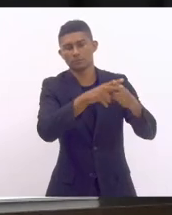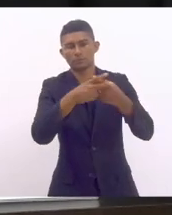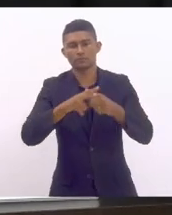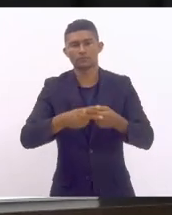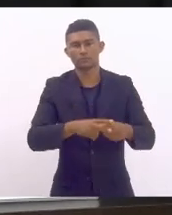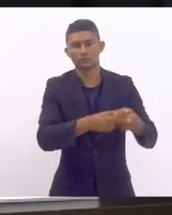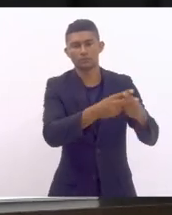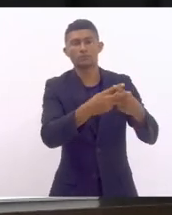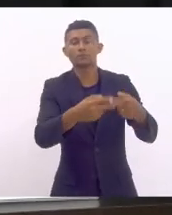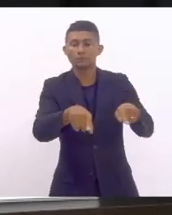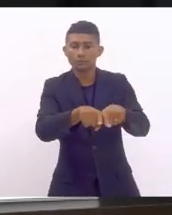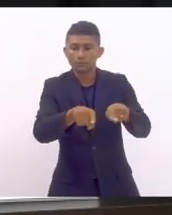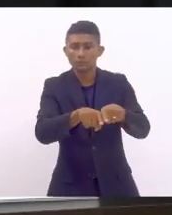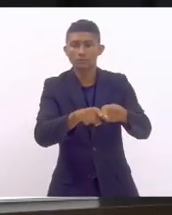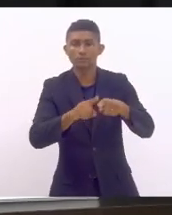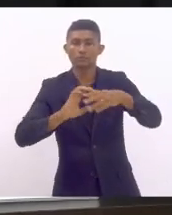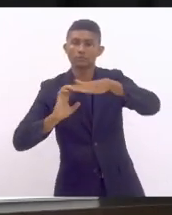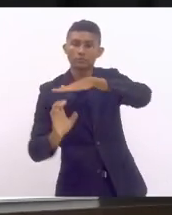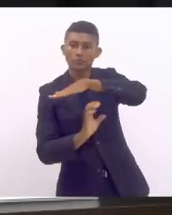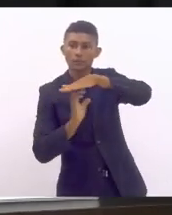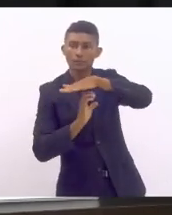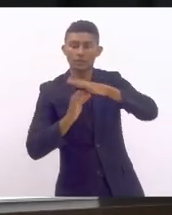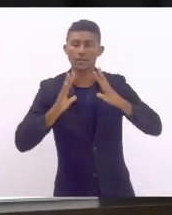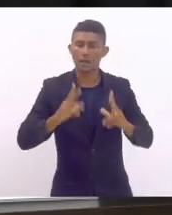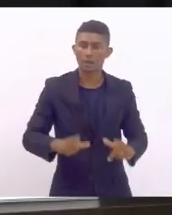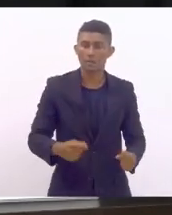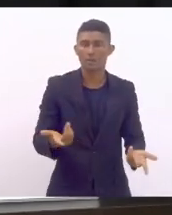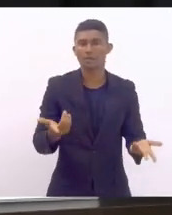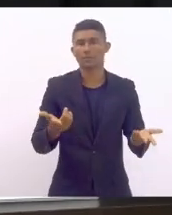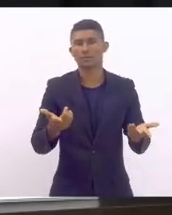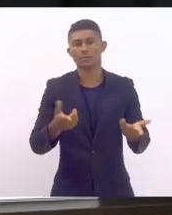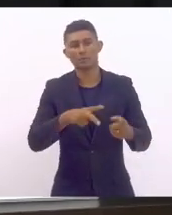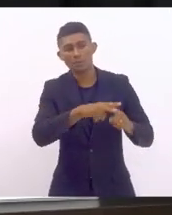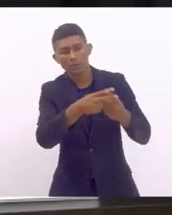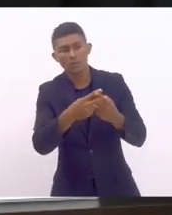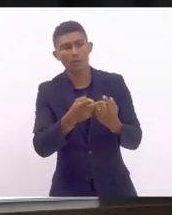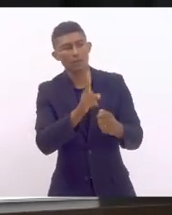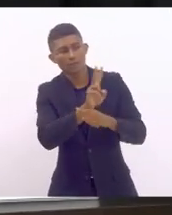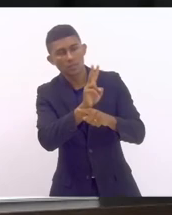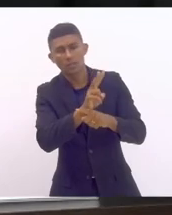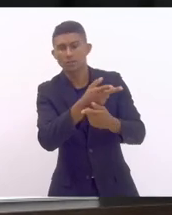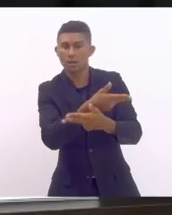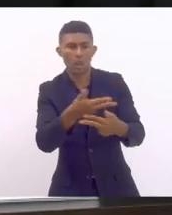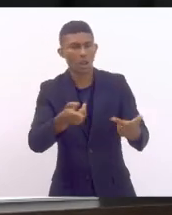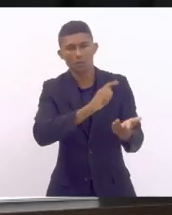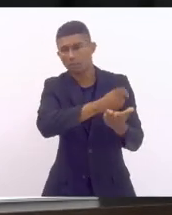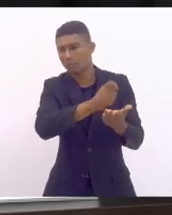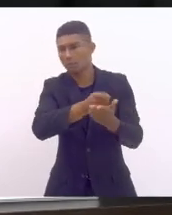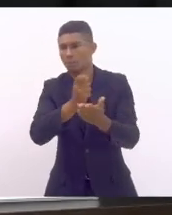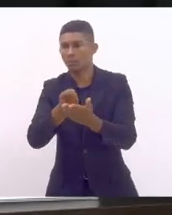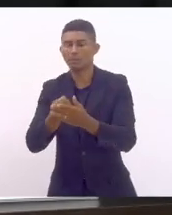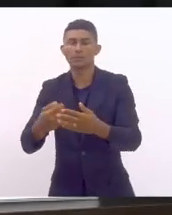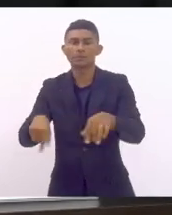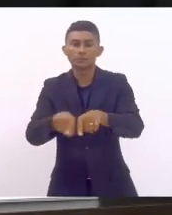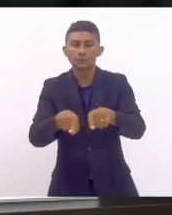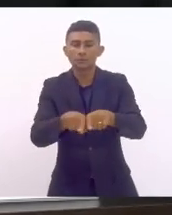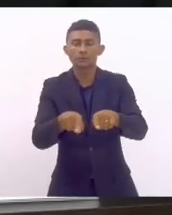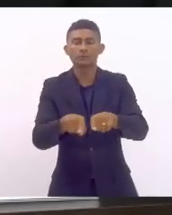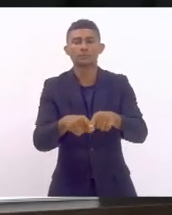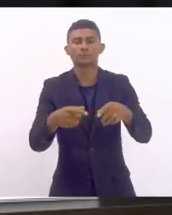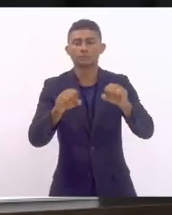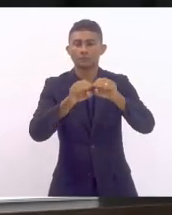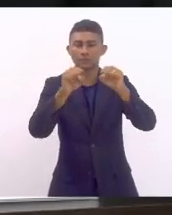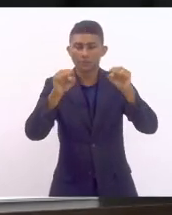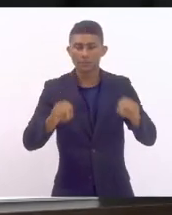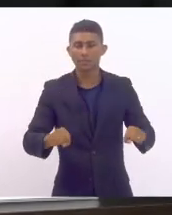significa o pagamento das empresas de limpeza Manutenção Predial vigilância dos sistemas de t.i. na cada